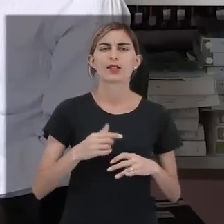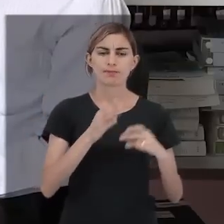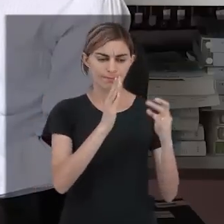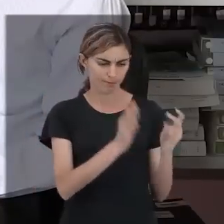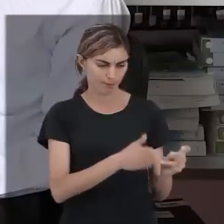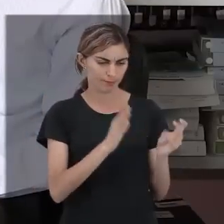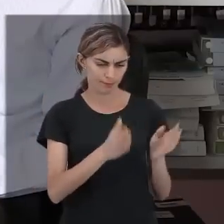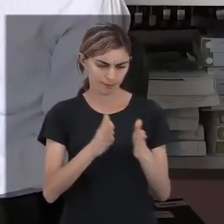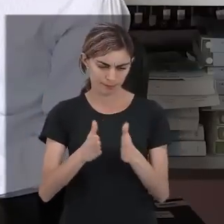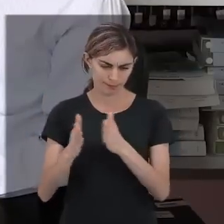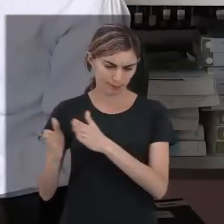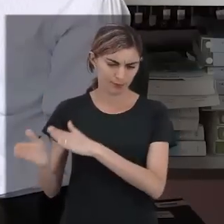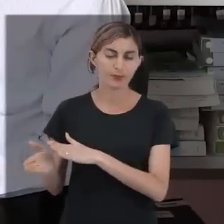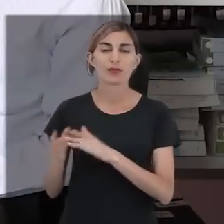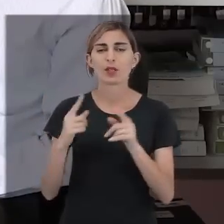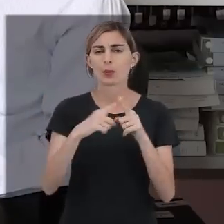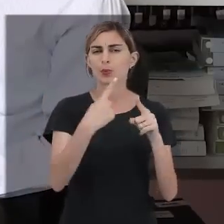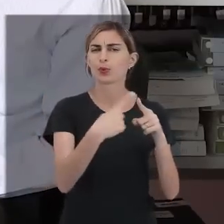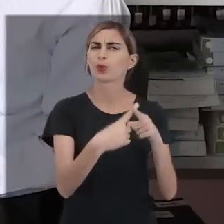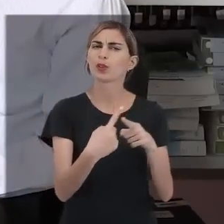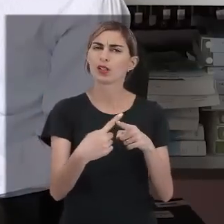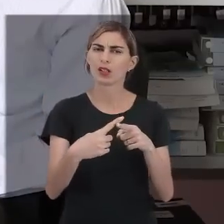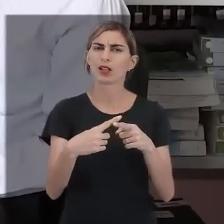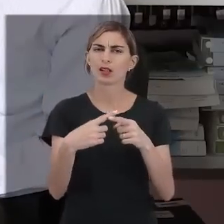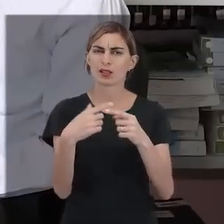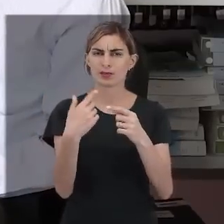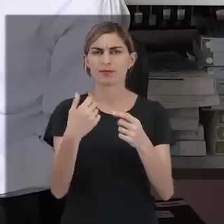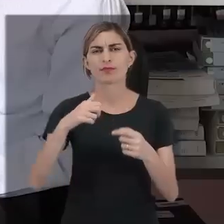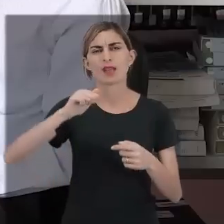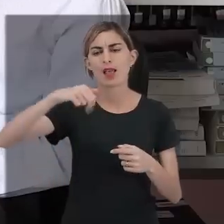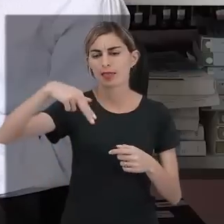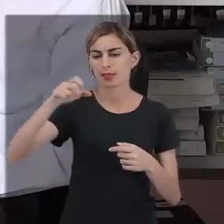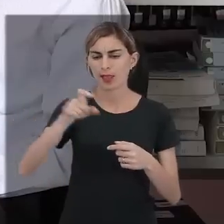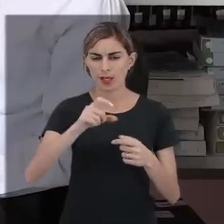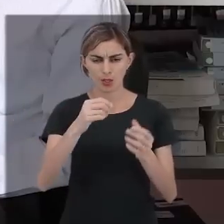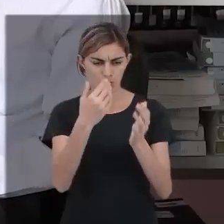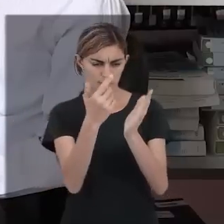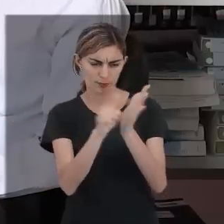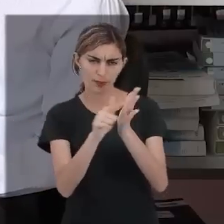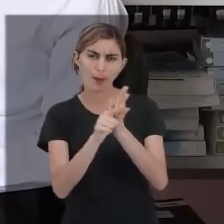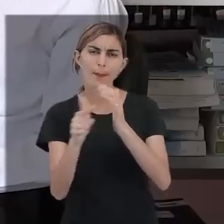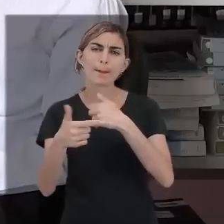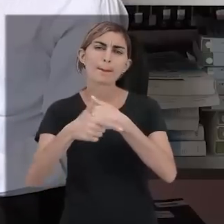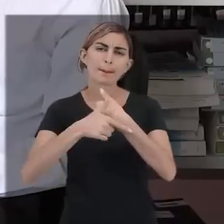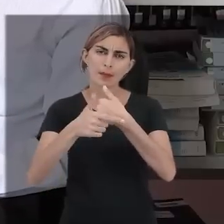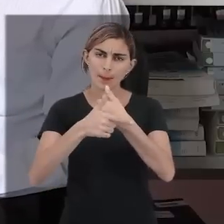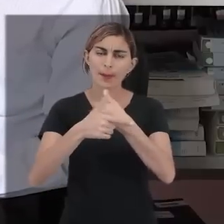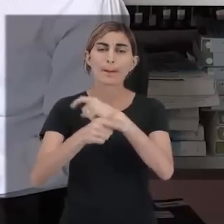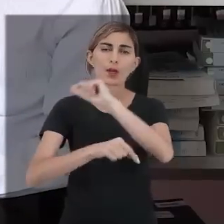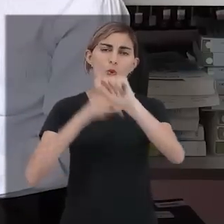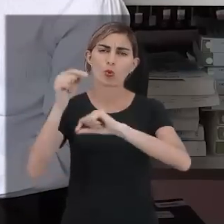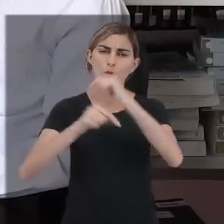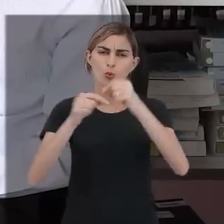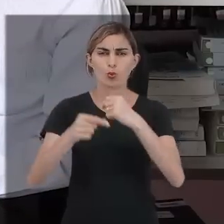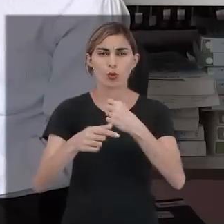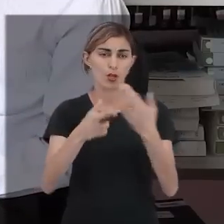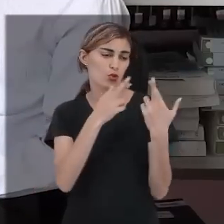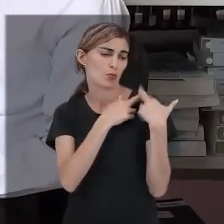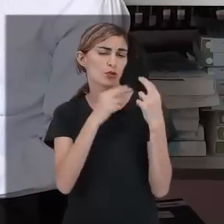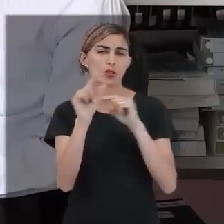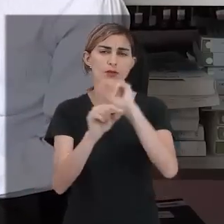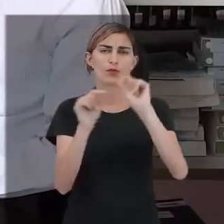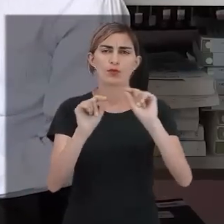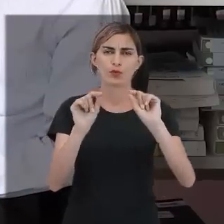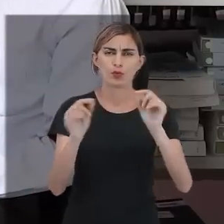né? E por que esse anexo é tão mencionado? Ele tem um papel de quê? Ele tem um papel de integrar